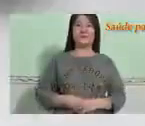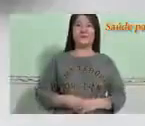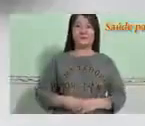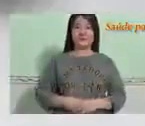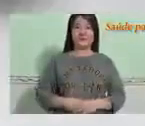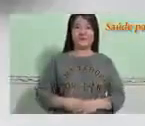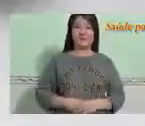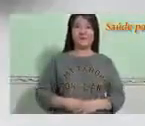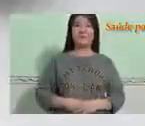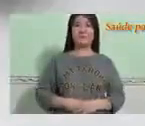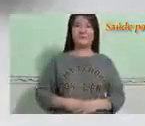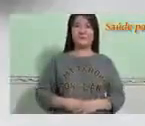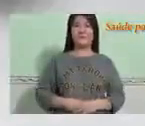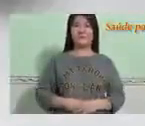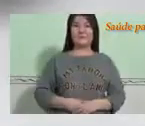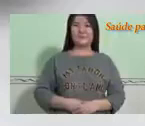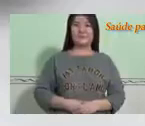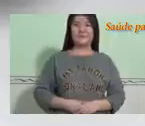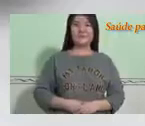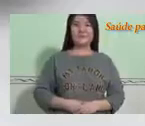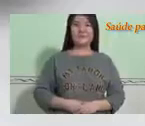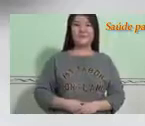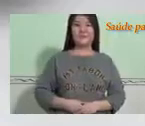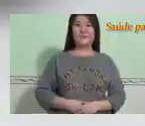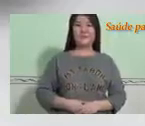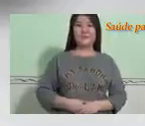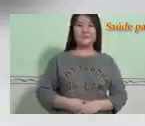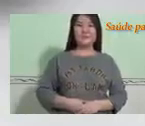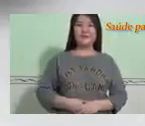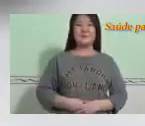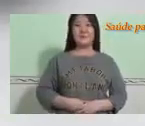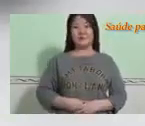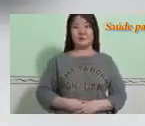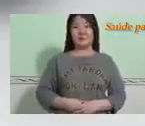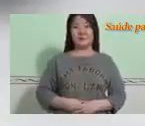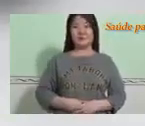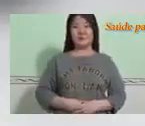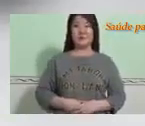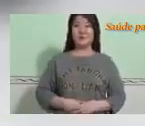abelha, pois faz com que as células-tronco destes insetos se multipliquem.